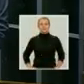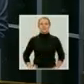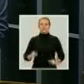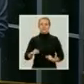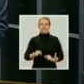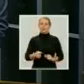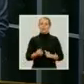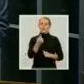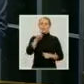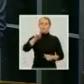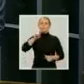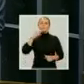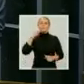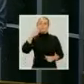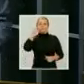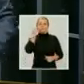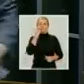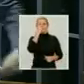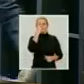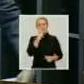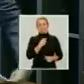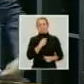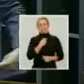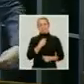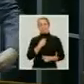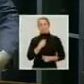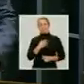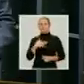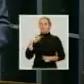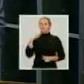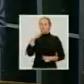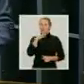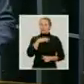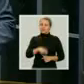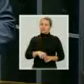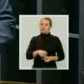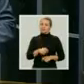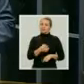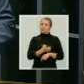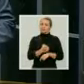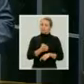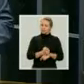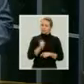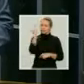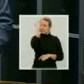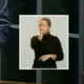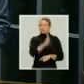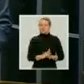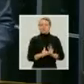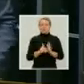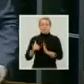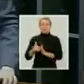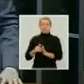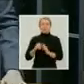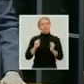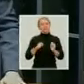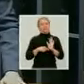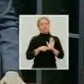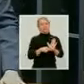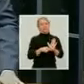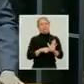um milhão deles são cegos. Eu acho que o Estado, senhor presidente, ainda deve muito